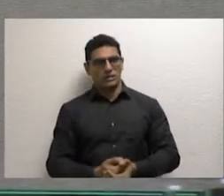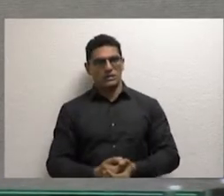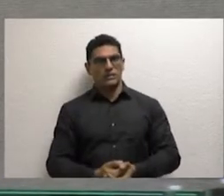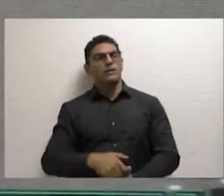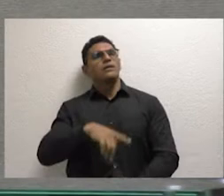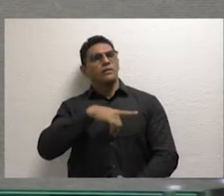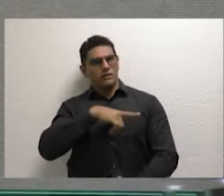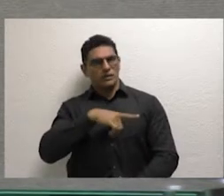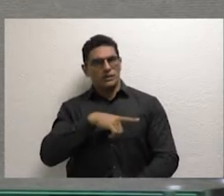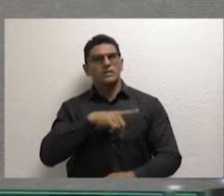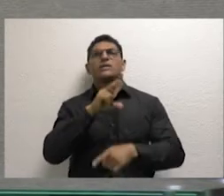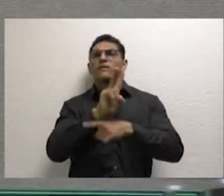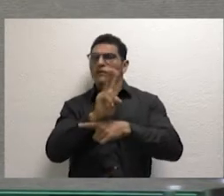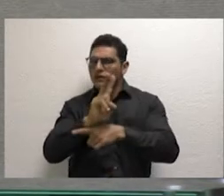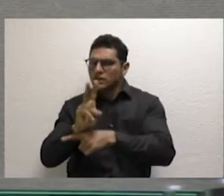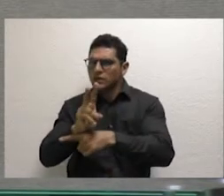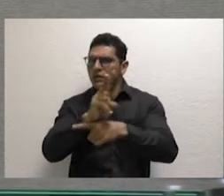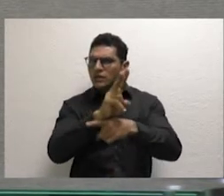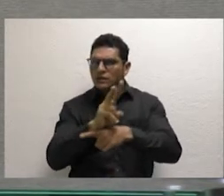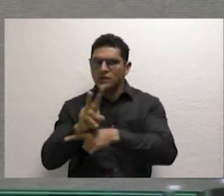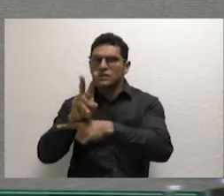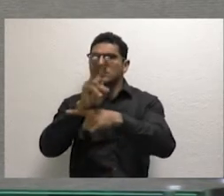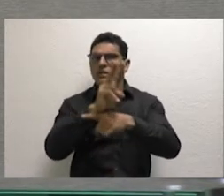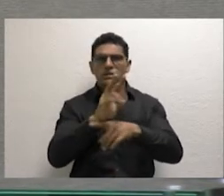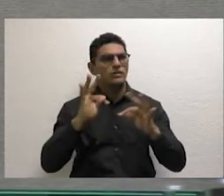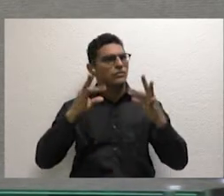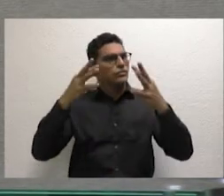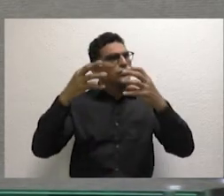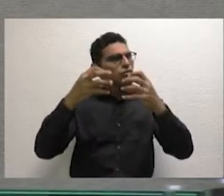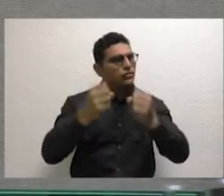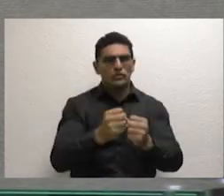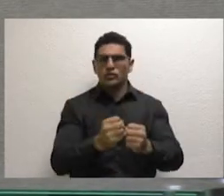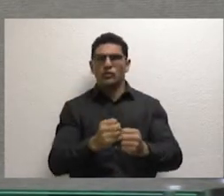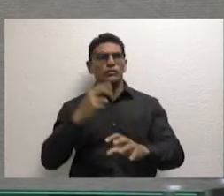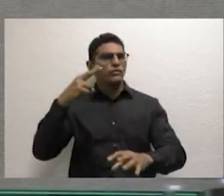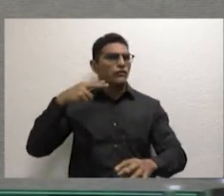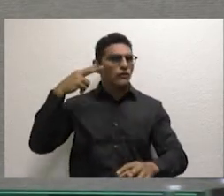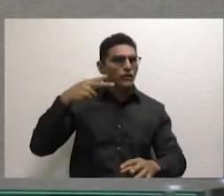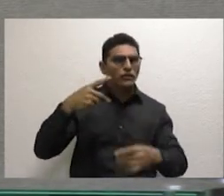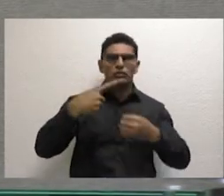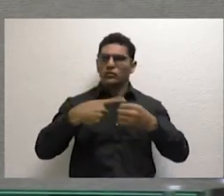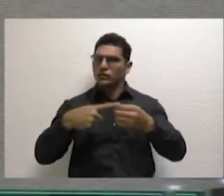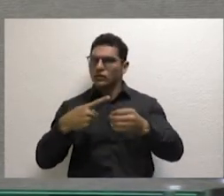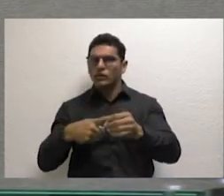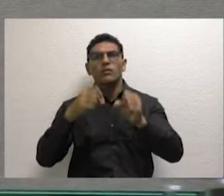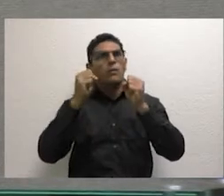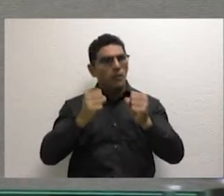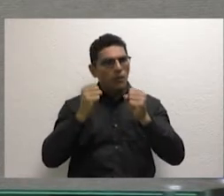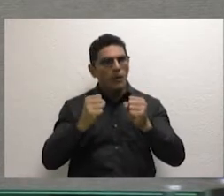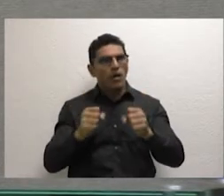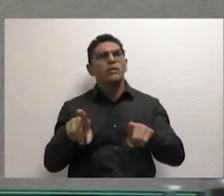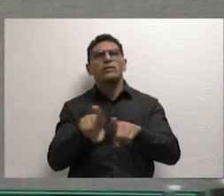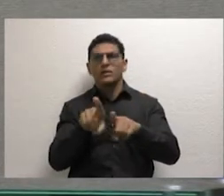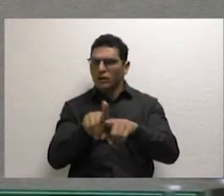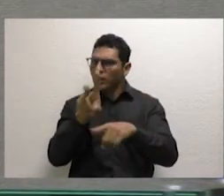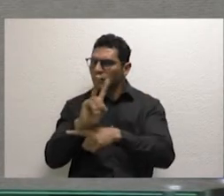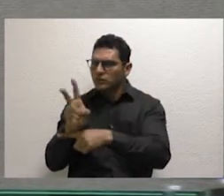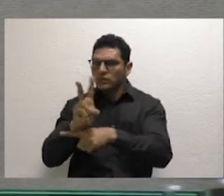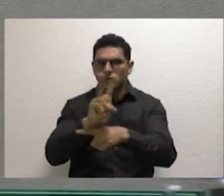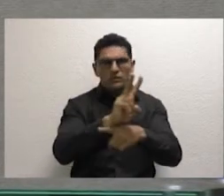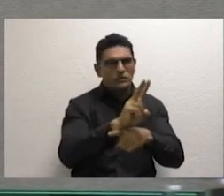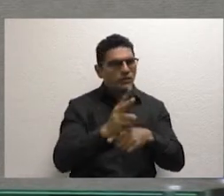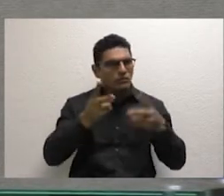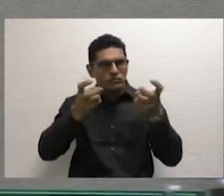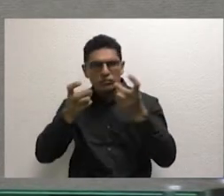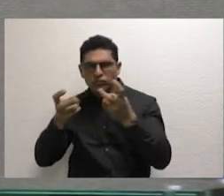sim fiscalização do Congresso Nacional das câmaras de vereadores no interior que também podem fiscalizar e em Manaus mas vai